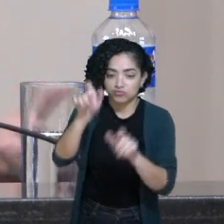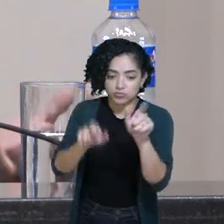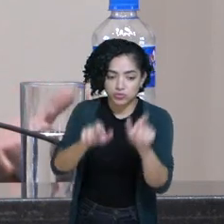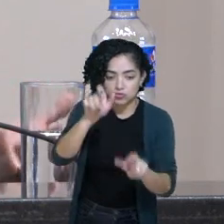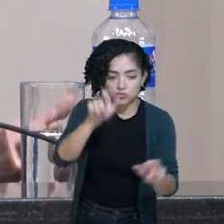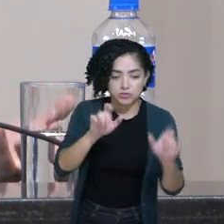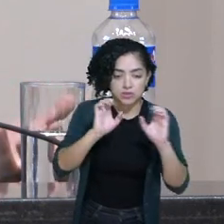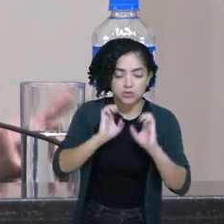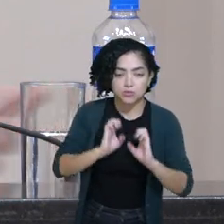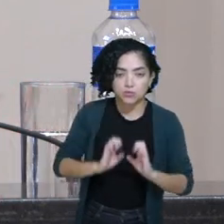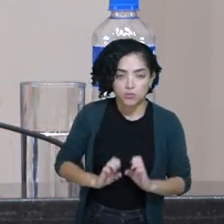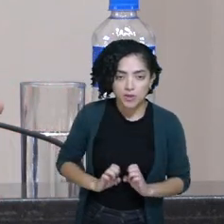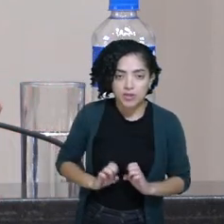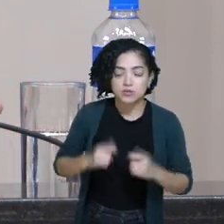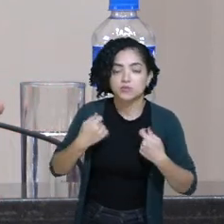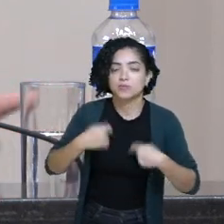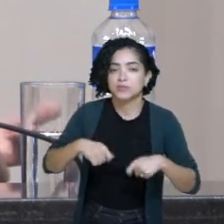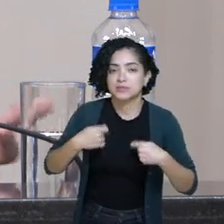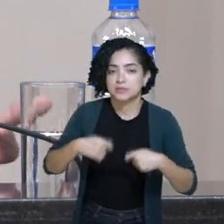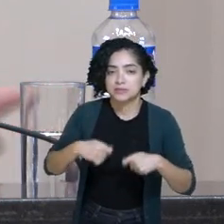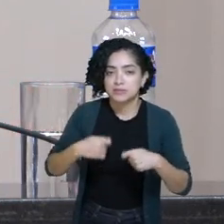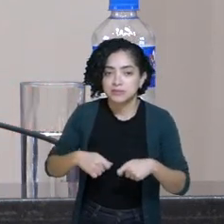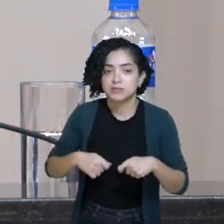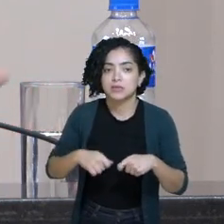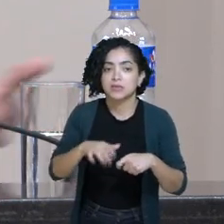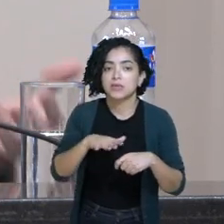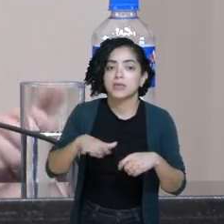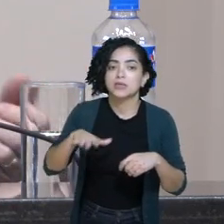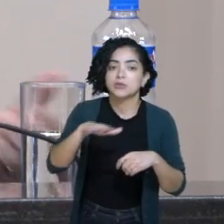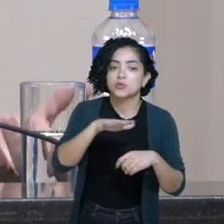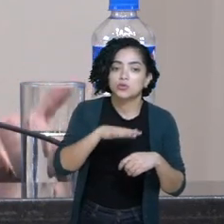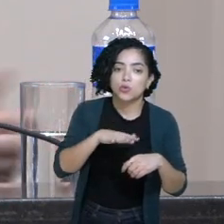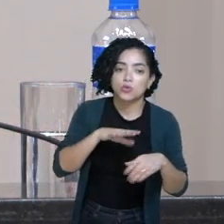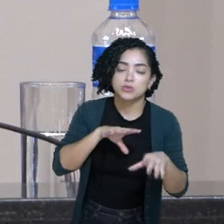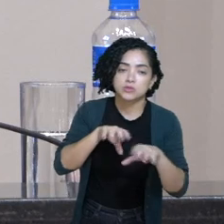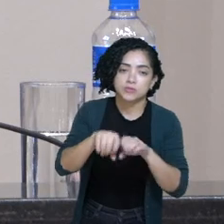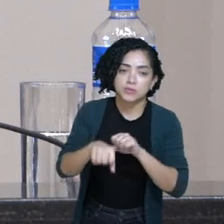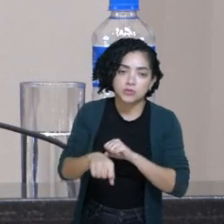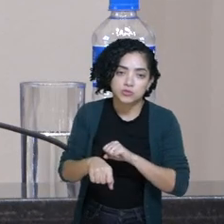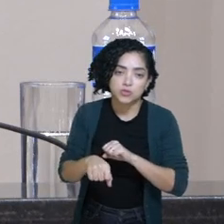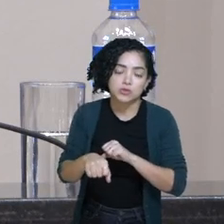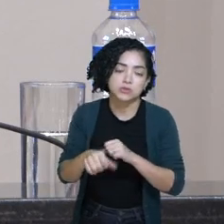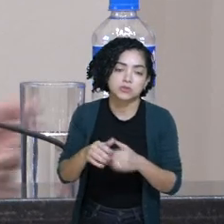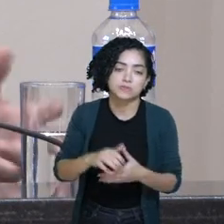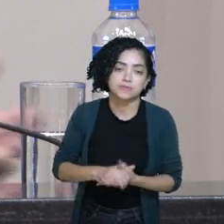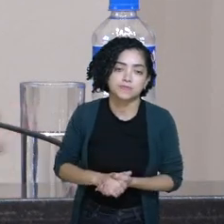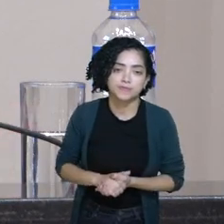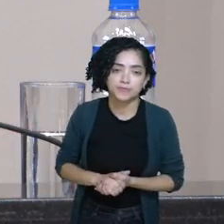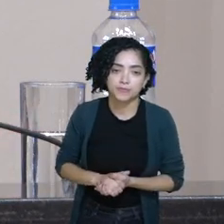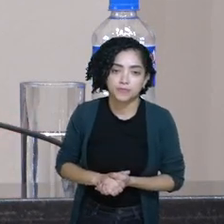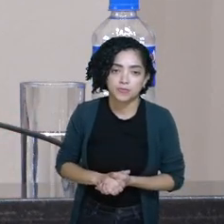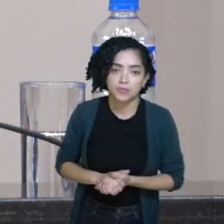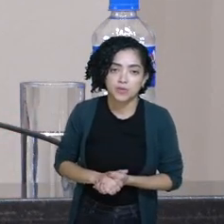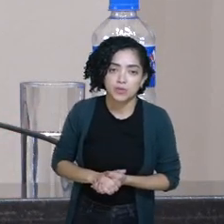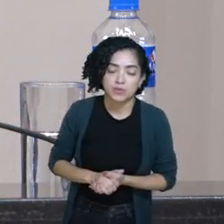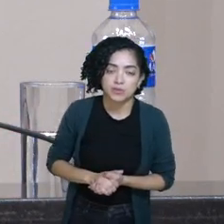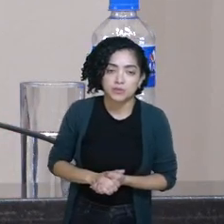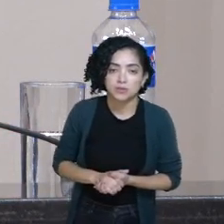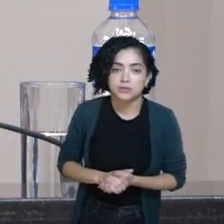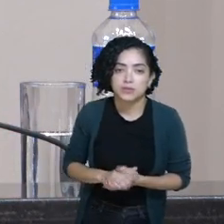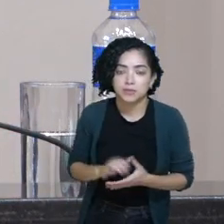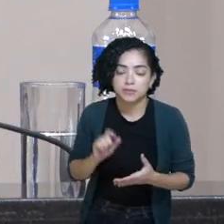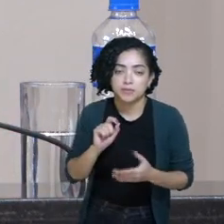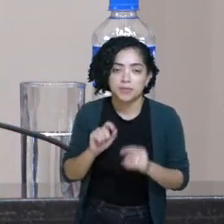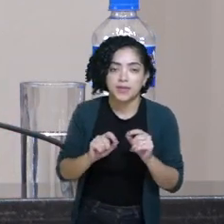precisa ser contemplada nas formações seja iniciais ou continuadas a dimensão estética né ou